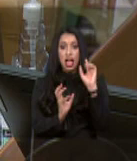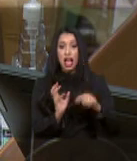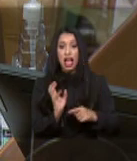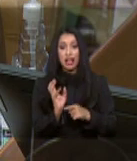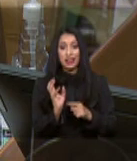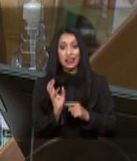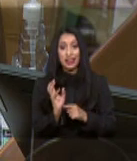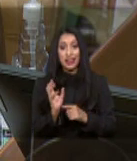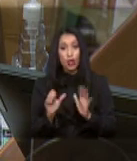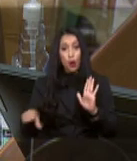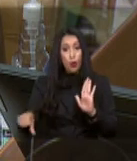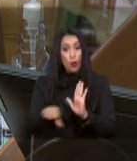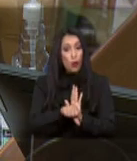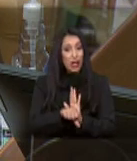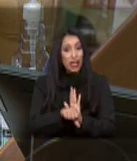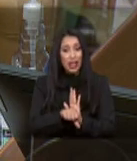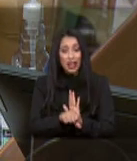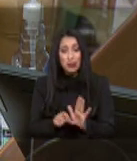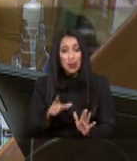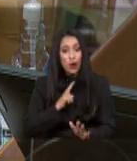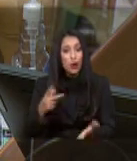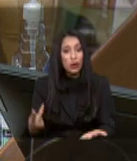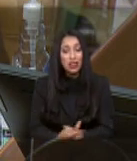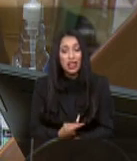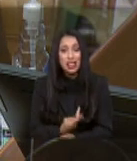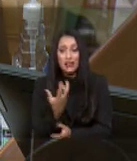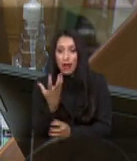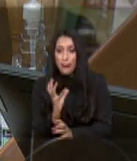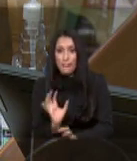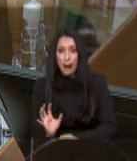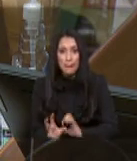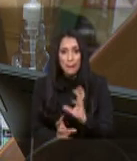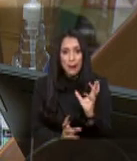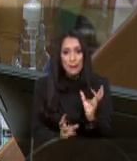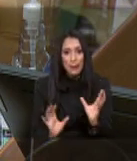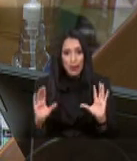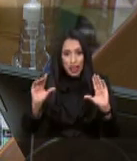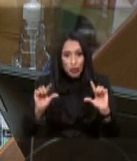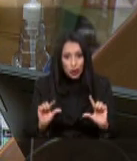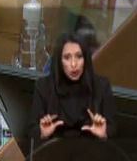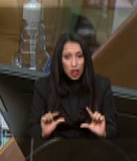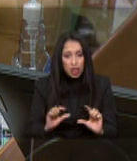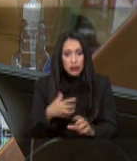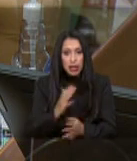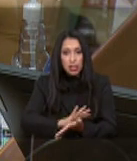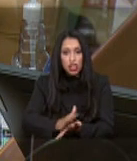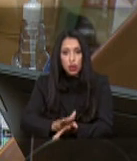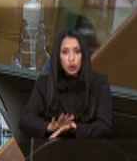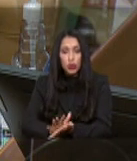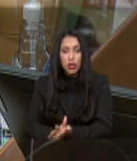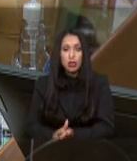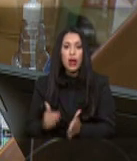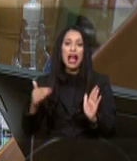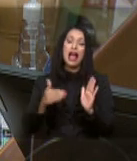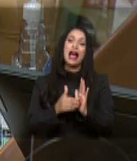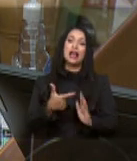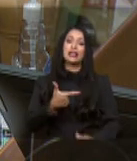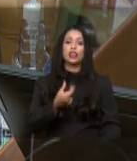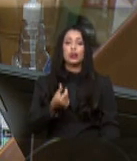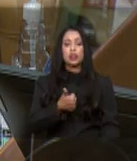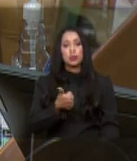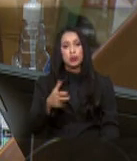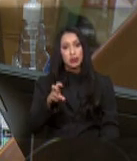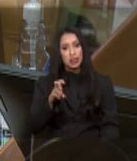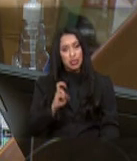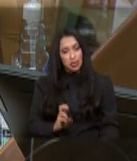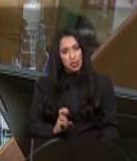mudanças climáticas. Atinge e destrói esse subbosque. Nós tínhamos até 2015, isto vai ser explicado seguramente, o